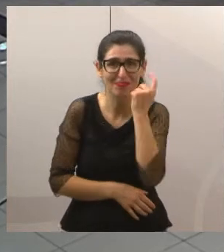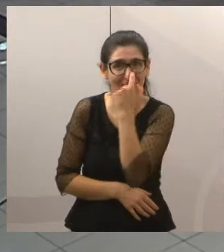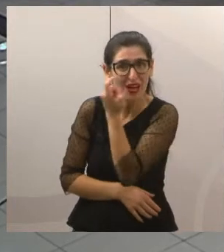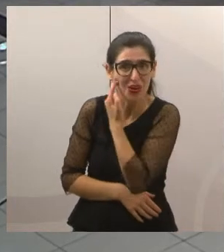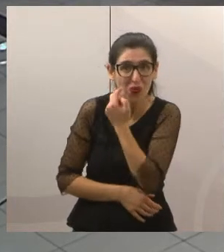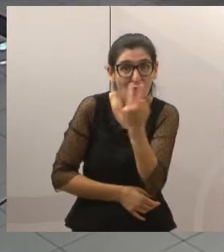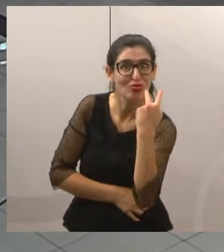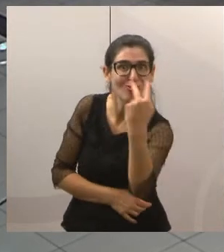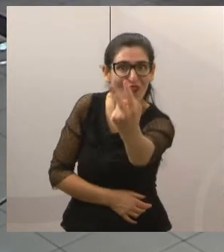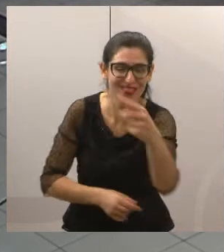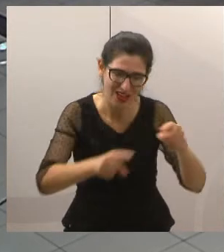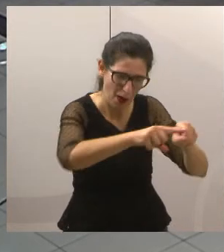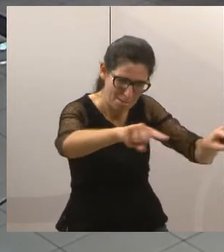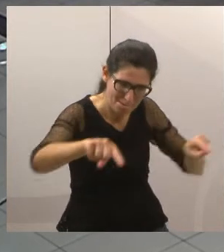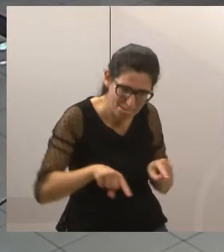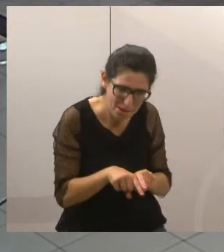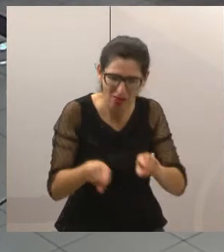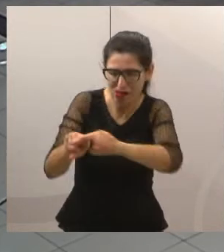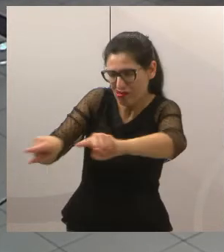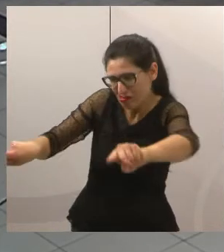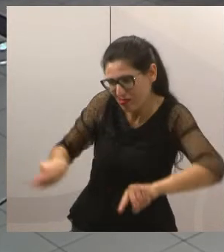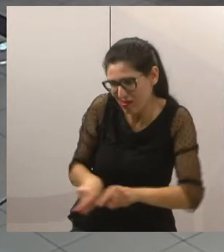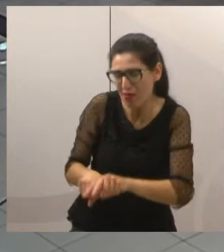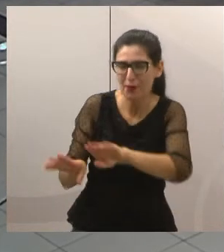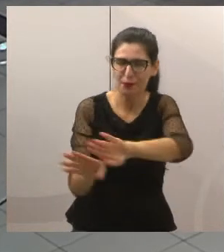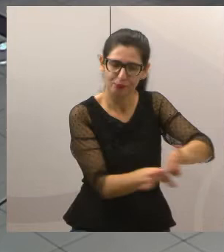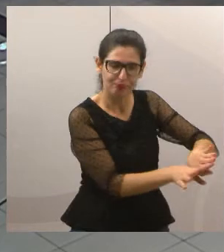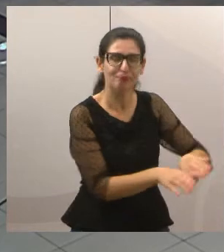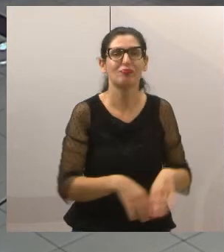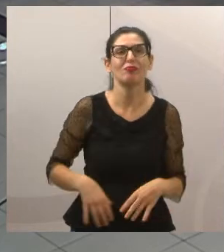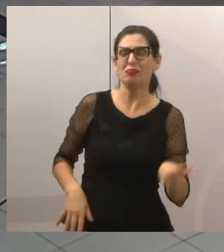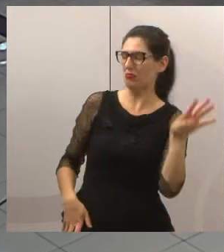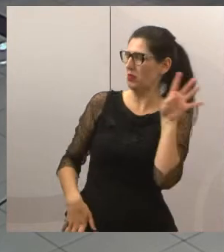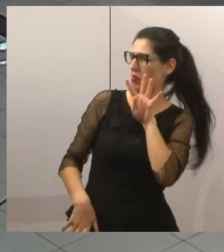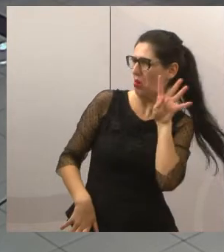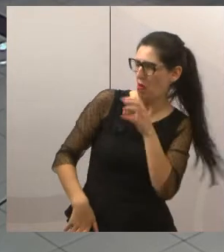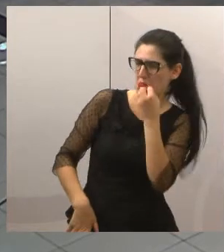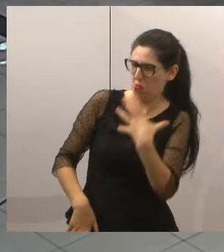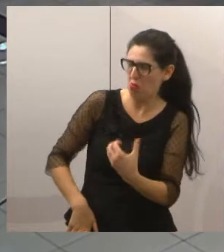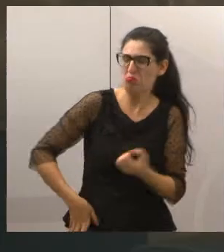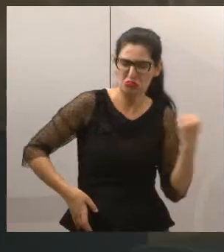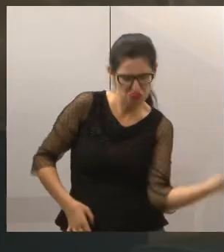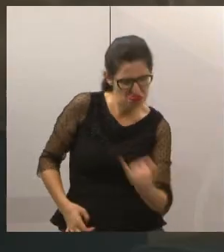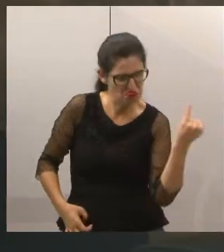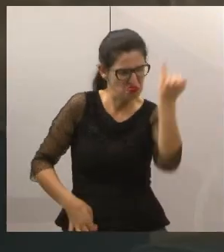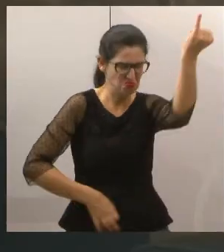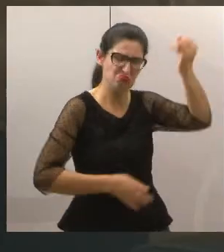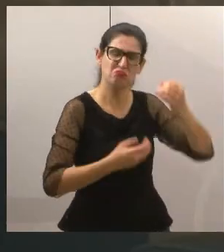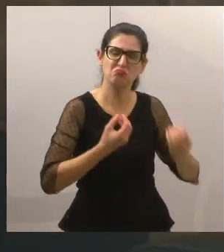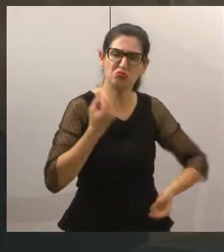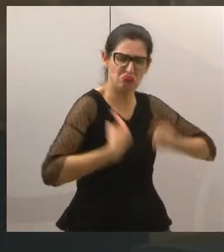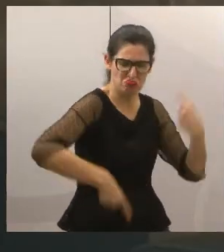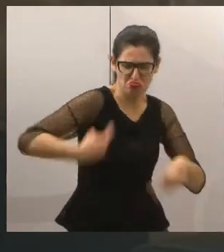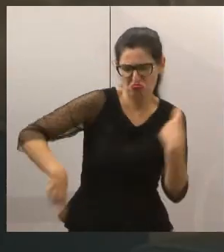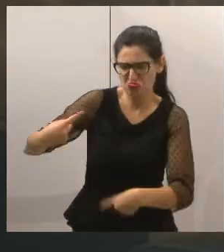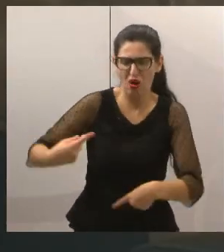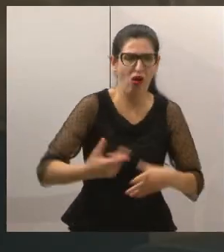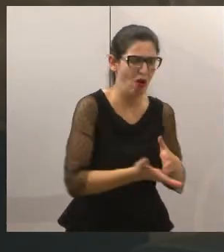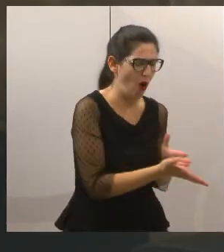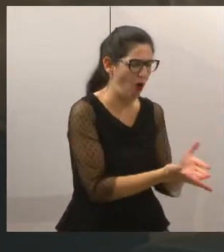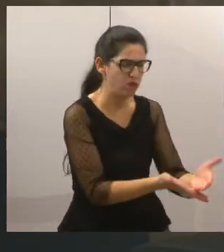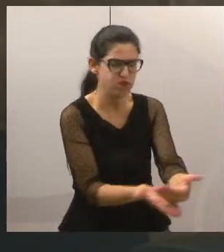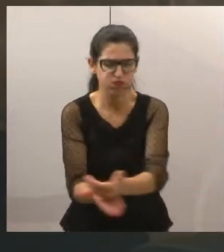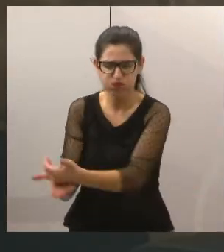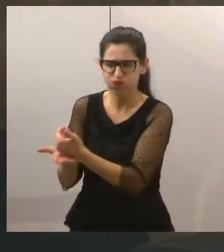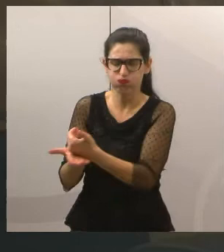momento importante de a gente debater o orçamento da cidade, né? E isso de modo que a